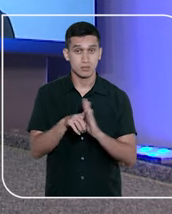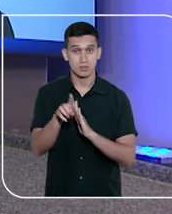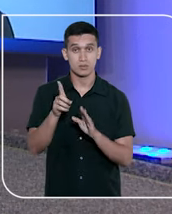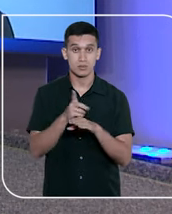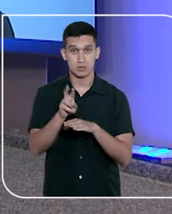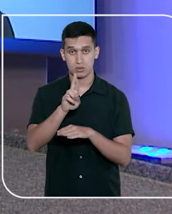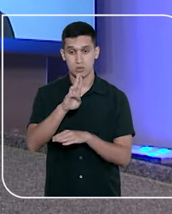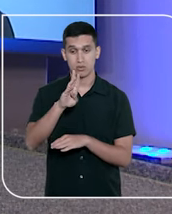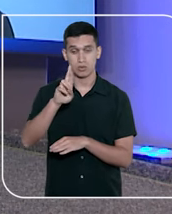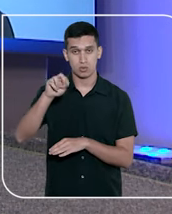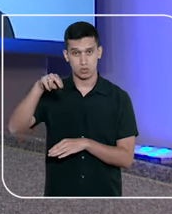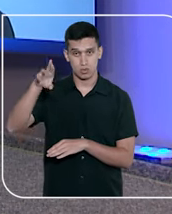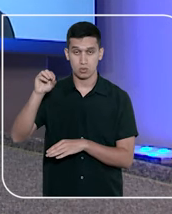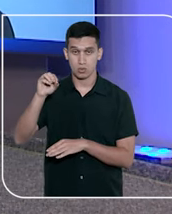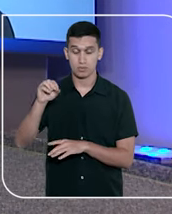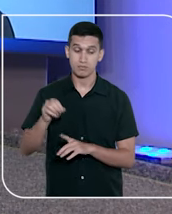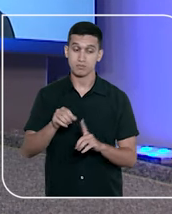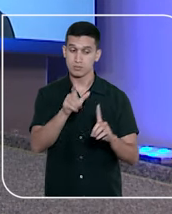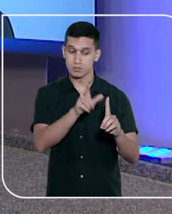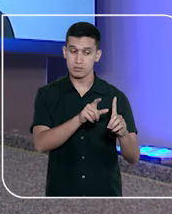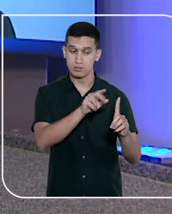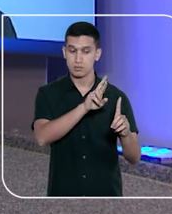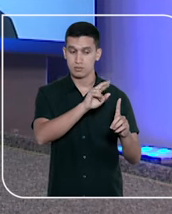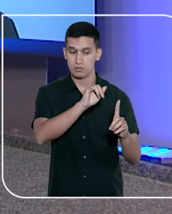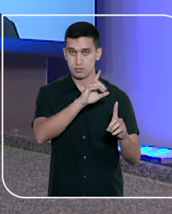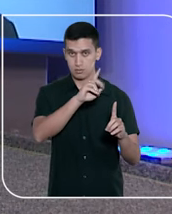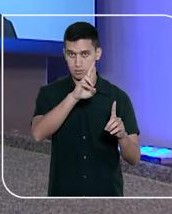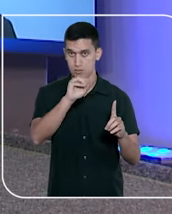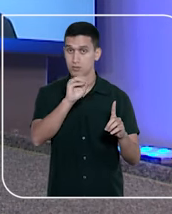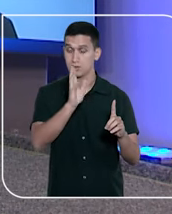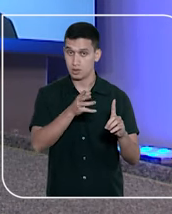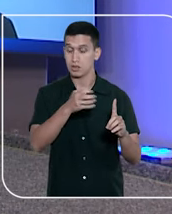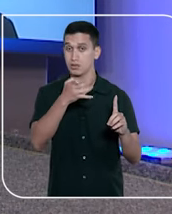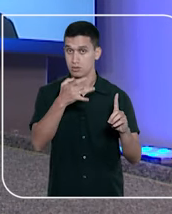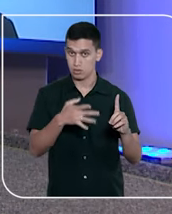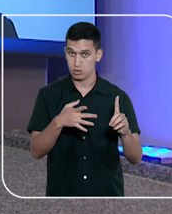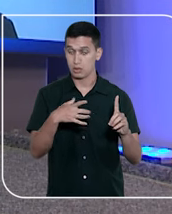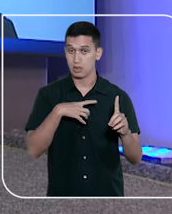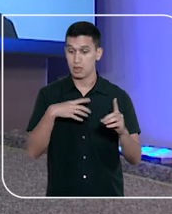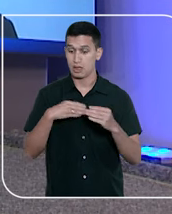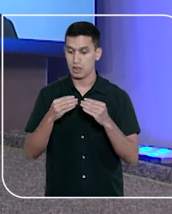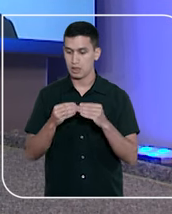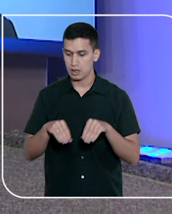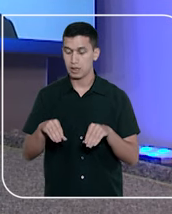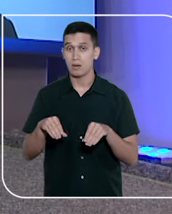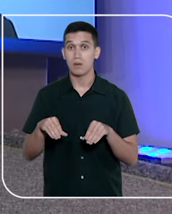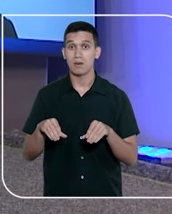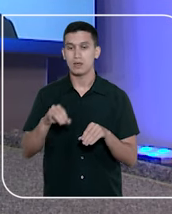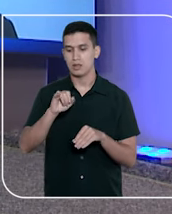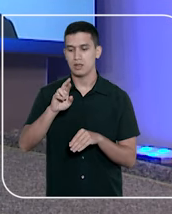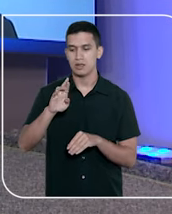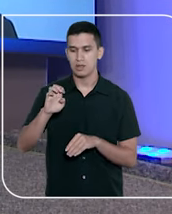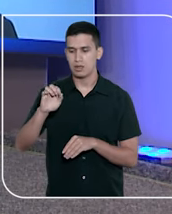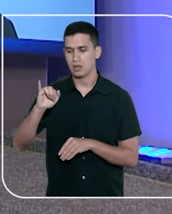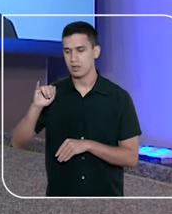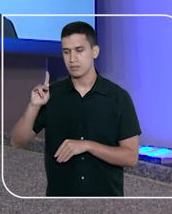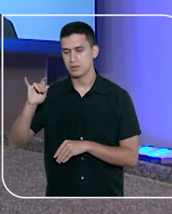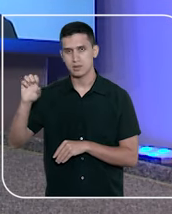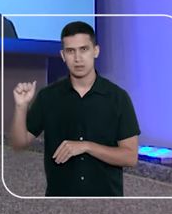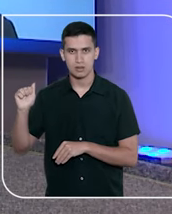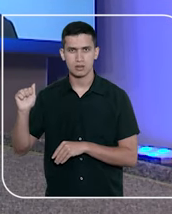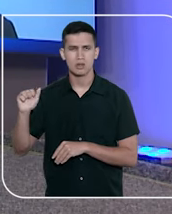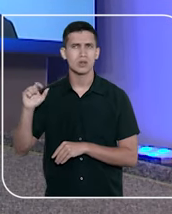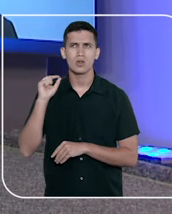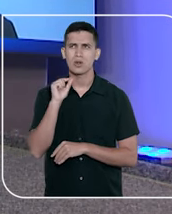doutor Ricardo já tinha comentado, a gente tinha comentado aqui sobre o dano in re ipsa, que é o dano presumido. Eu gostaria de